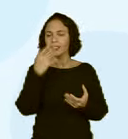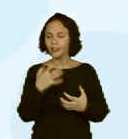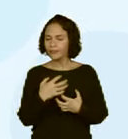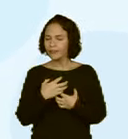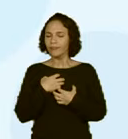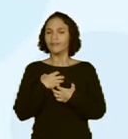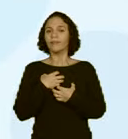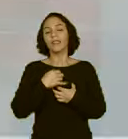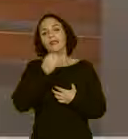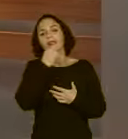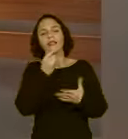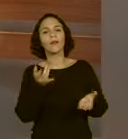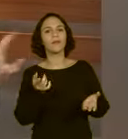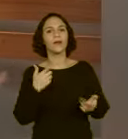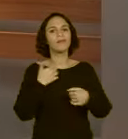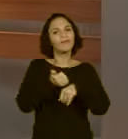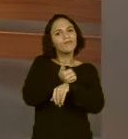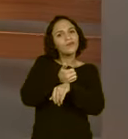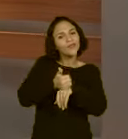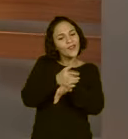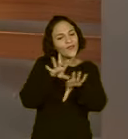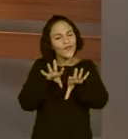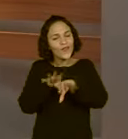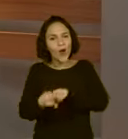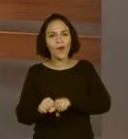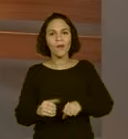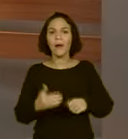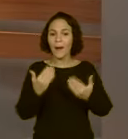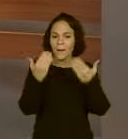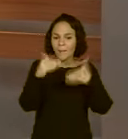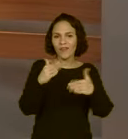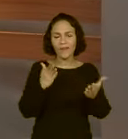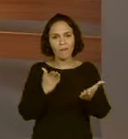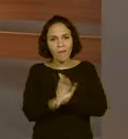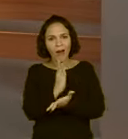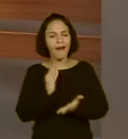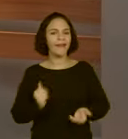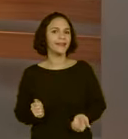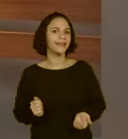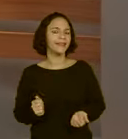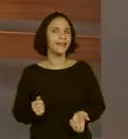inspirador, como realizar uma profissão, passar numa prova,